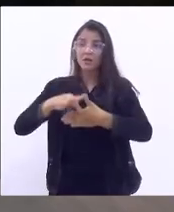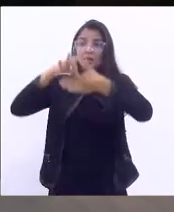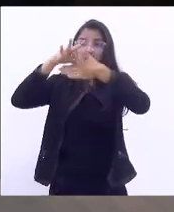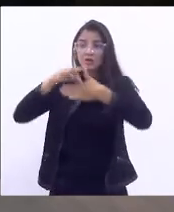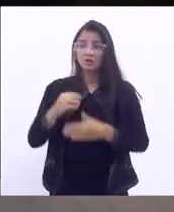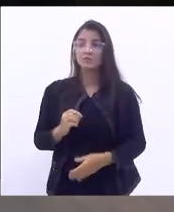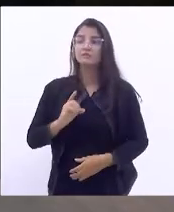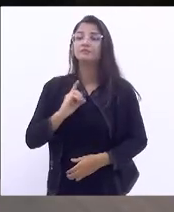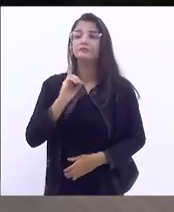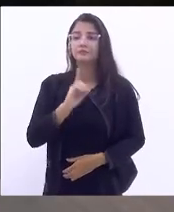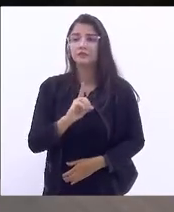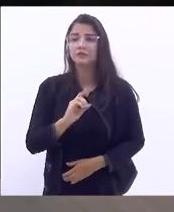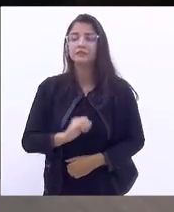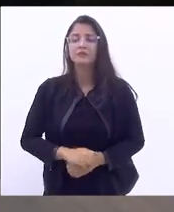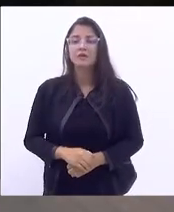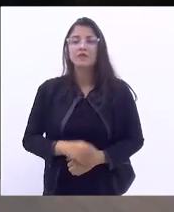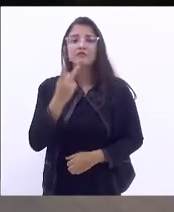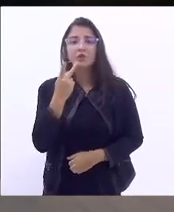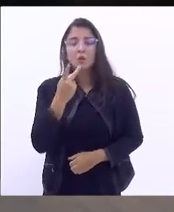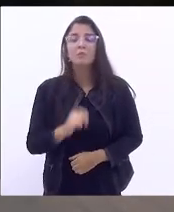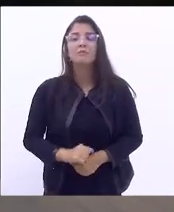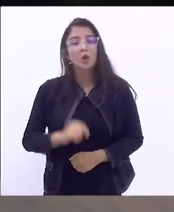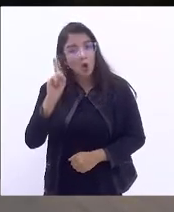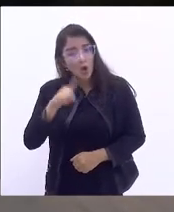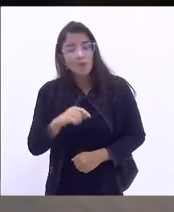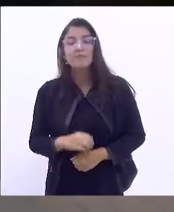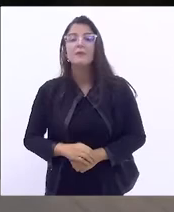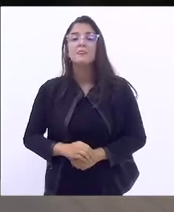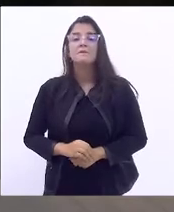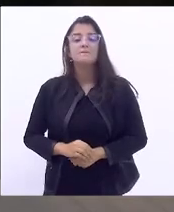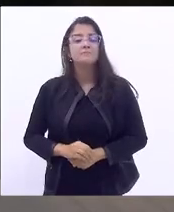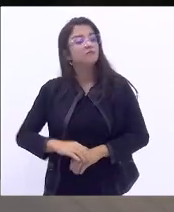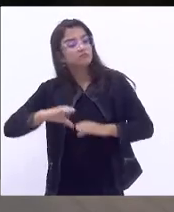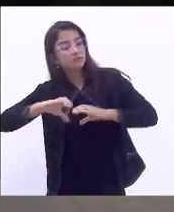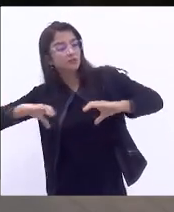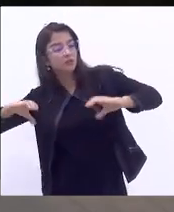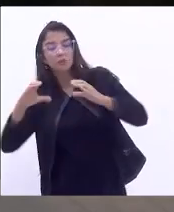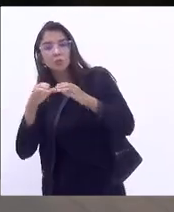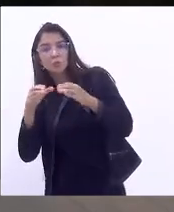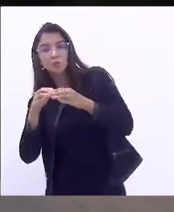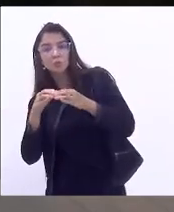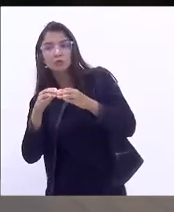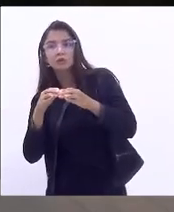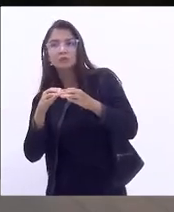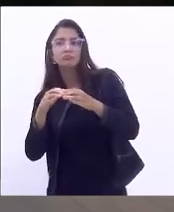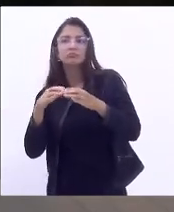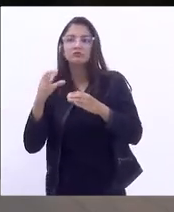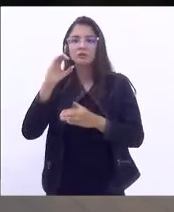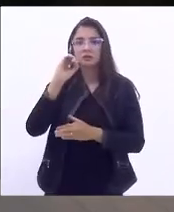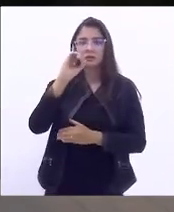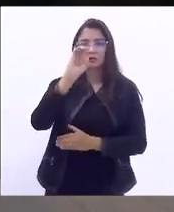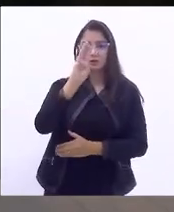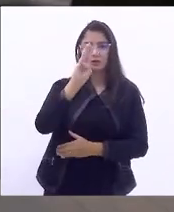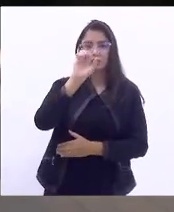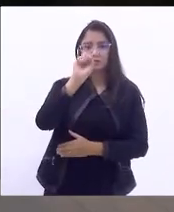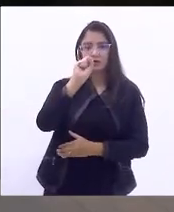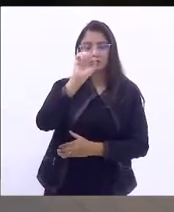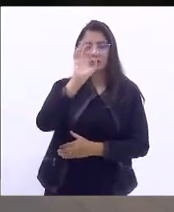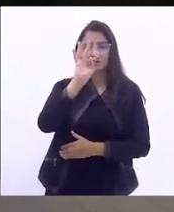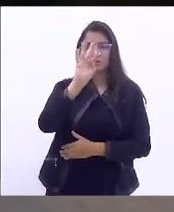seguinte: a bancada X está em obstrução. Acabou. Se está em obstrução, não vai votar.